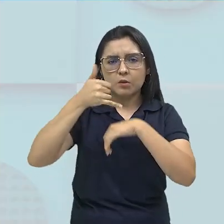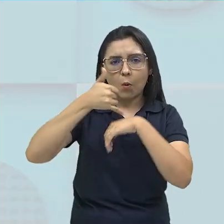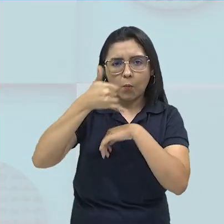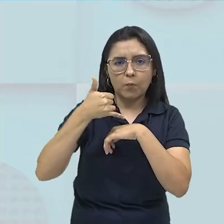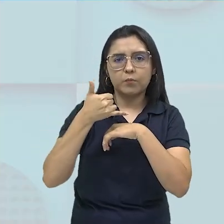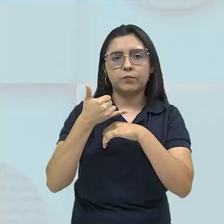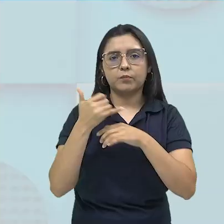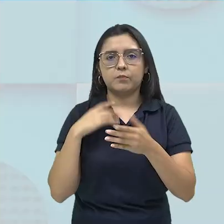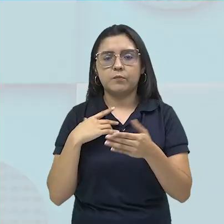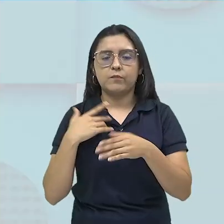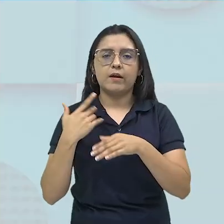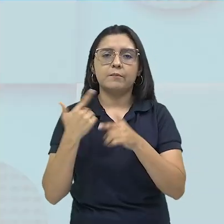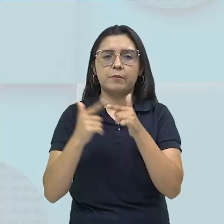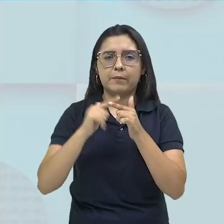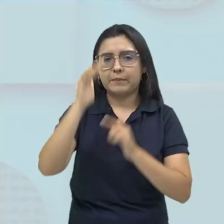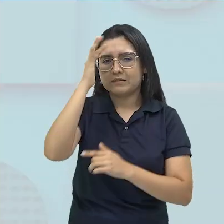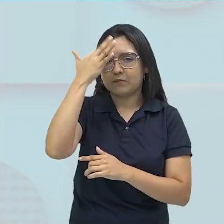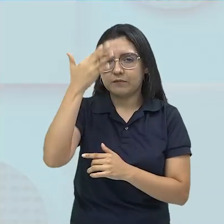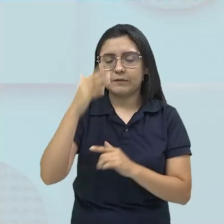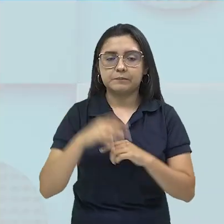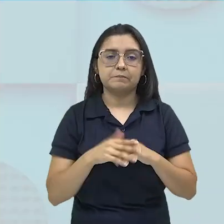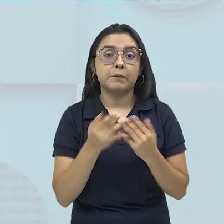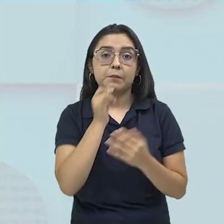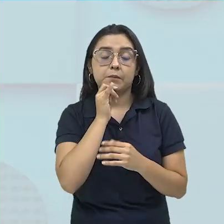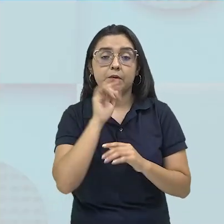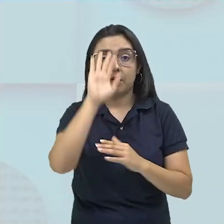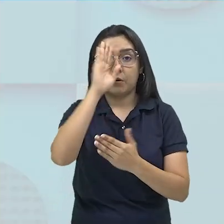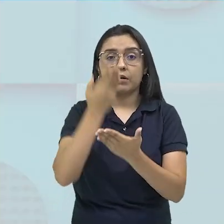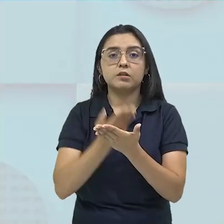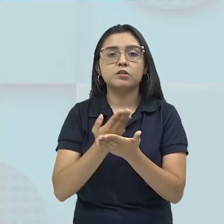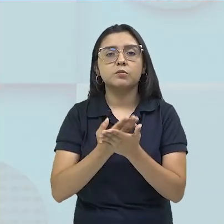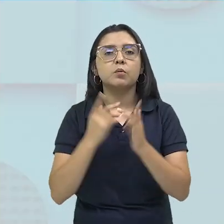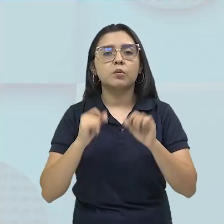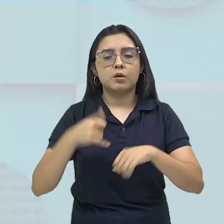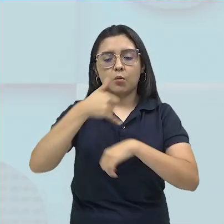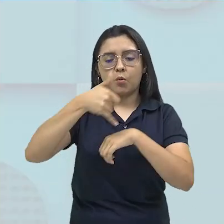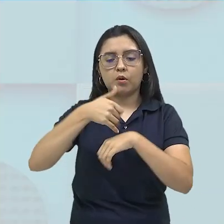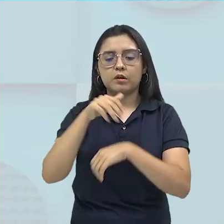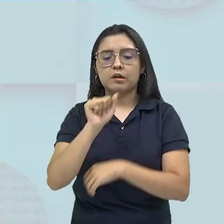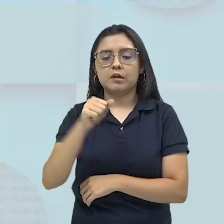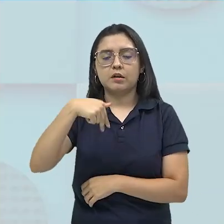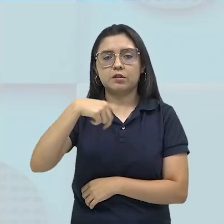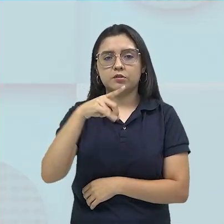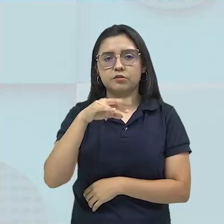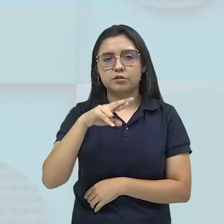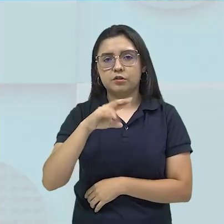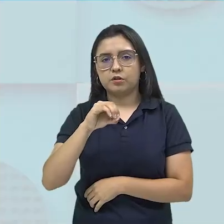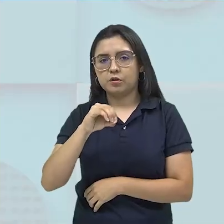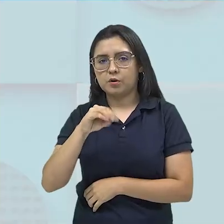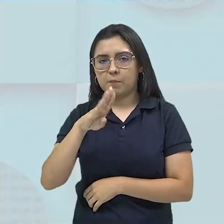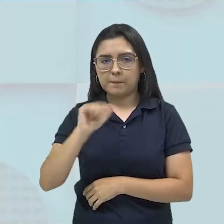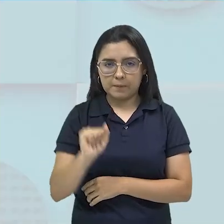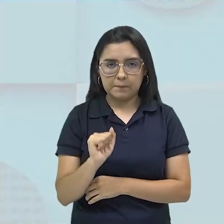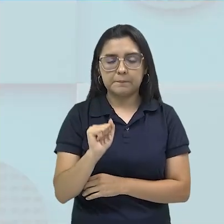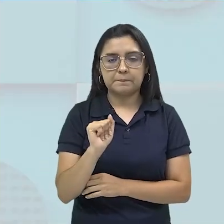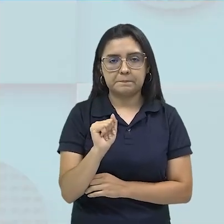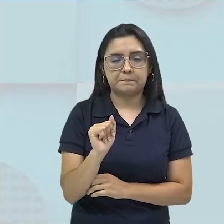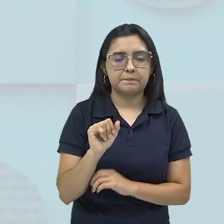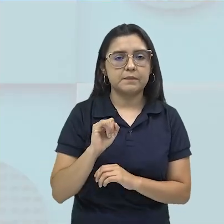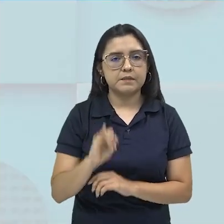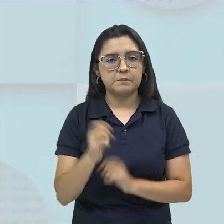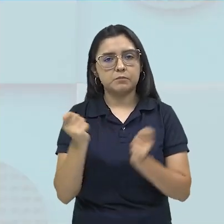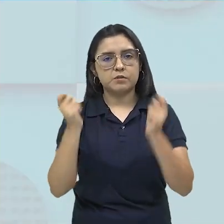óleozinho aqui vai resolver? Por exemplo, eu acredito muito no potencial da andiroba, o óleo de andiroba. Então, vamos ver se ele tem mesmo